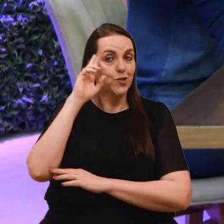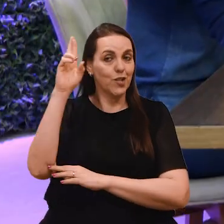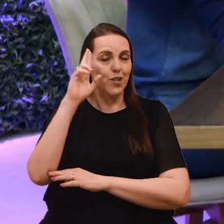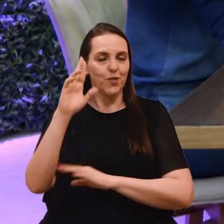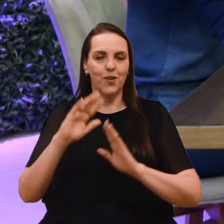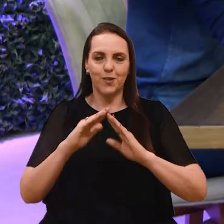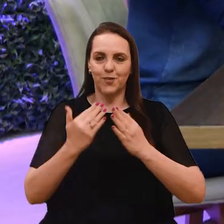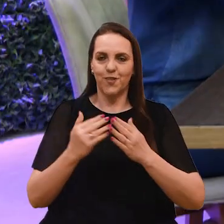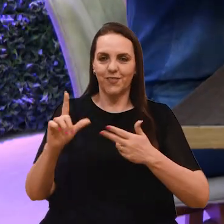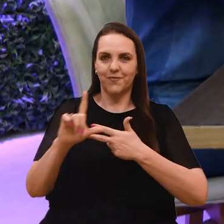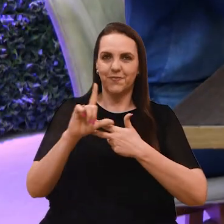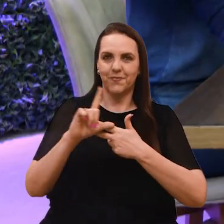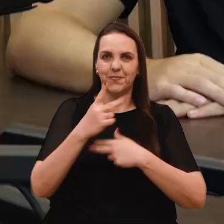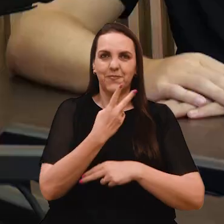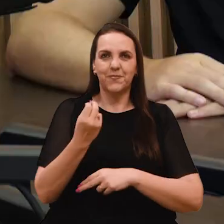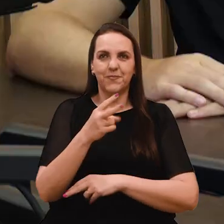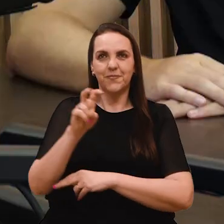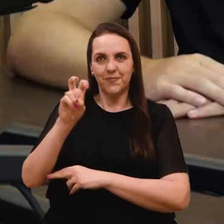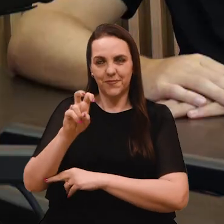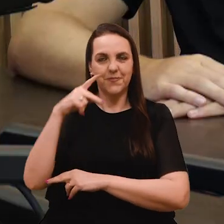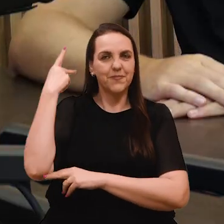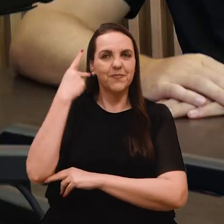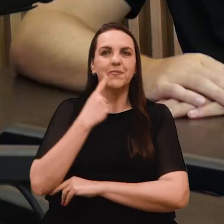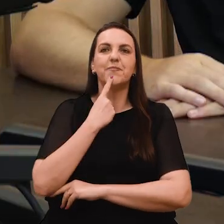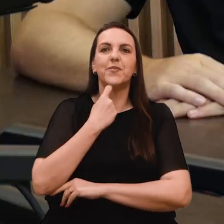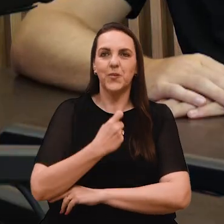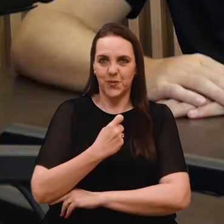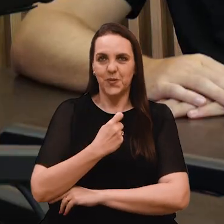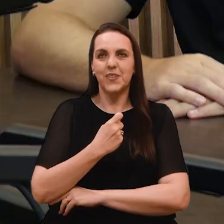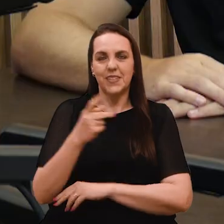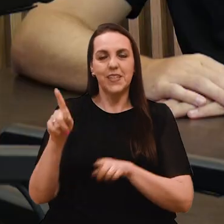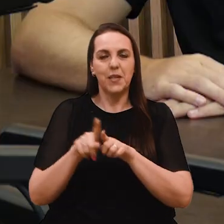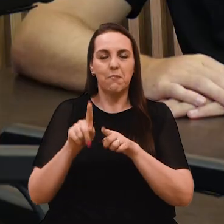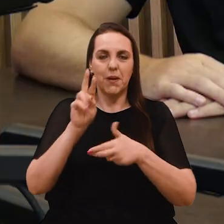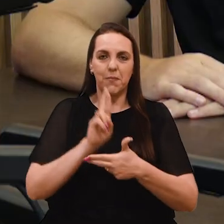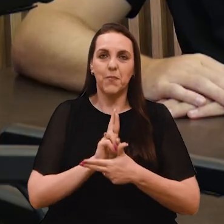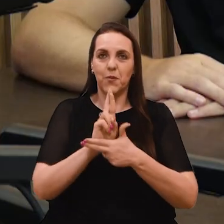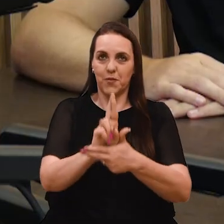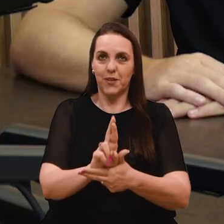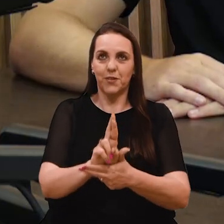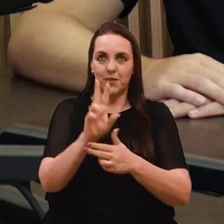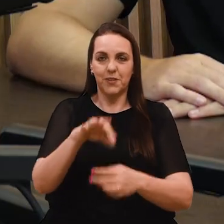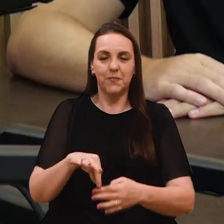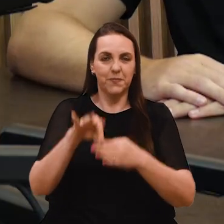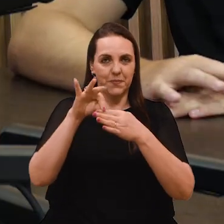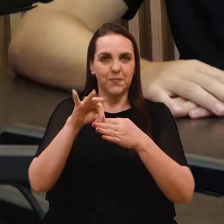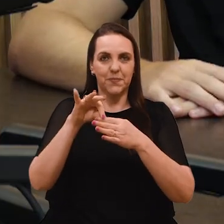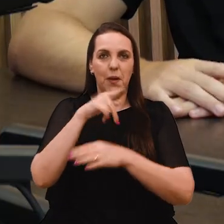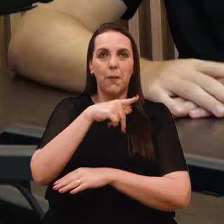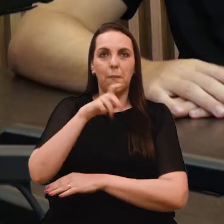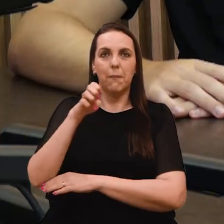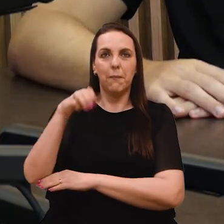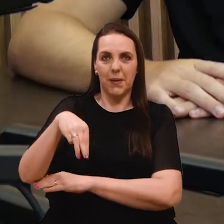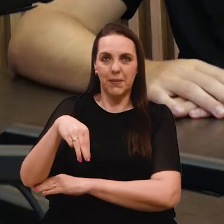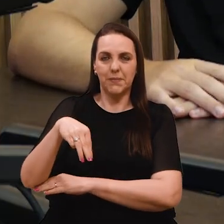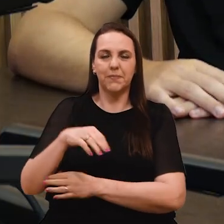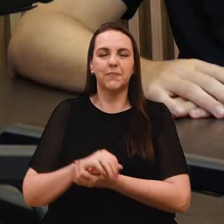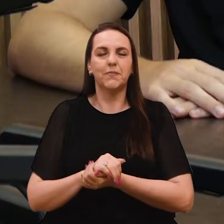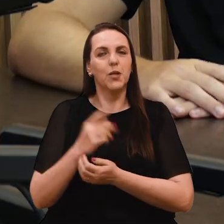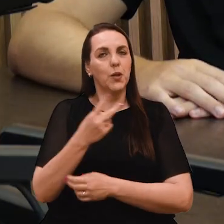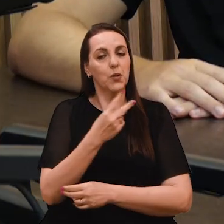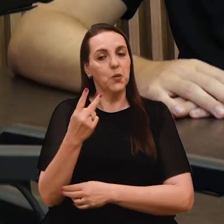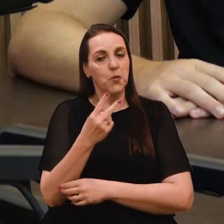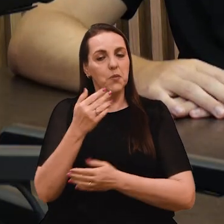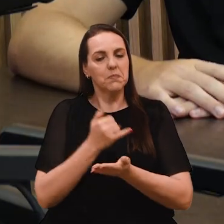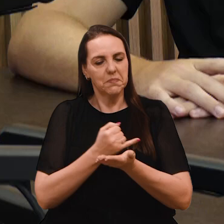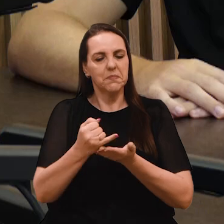de 2025, vereadora Rose Frigieri, também procuradora titular da Procuradoria Especial da Mulher. Duas iniciativas importantes